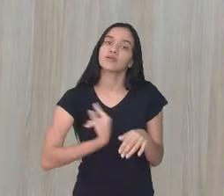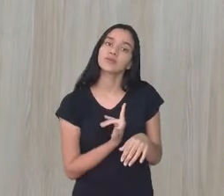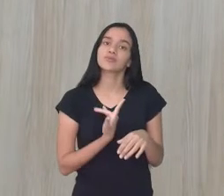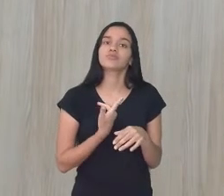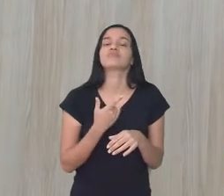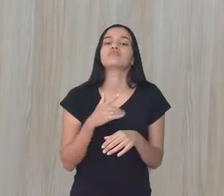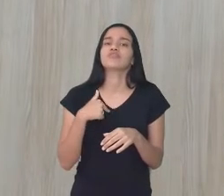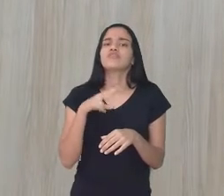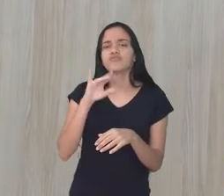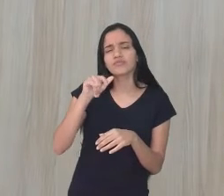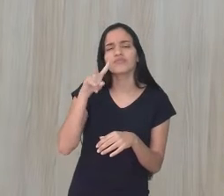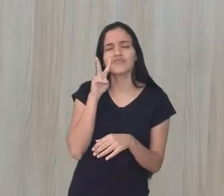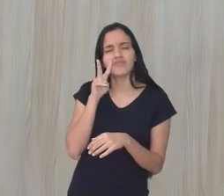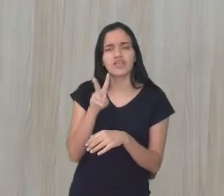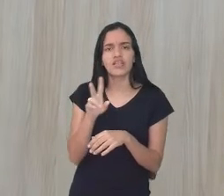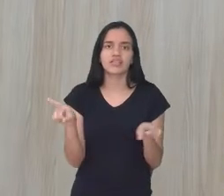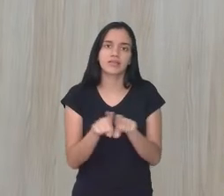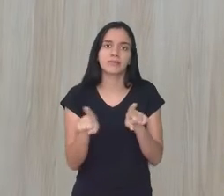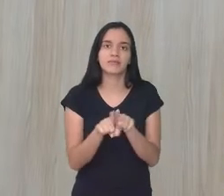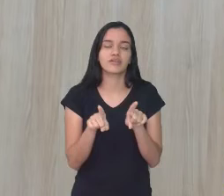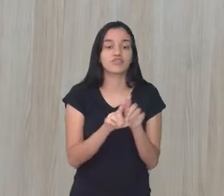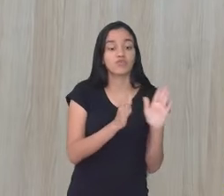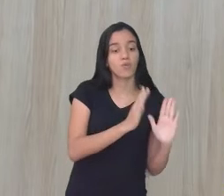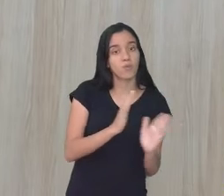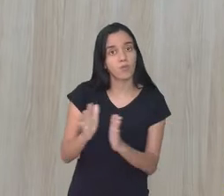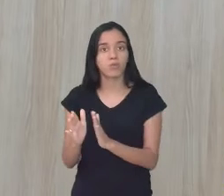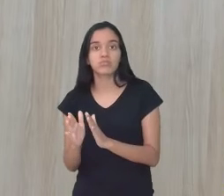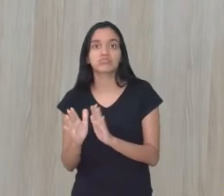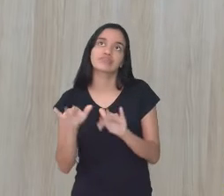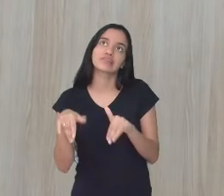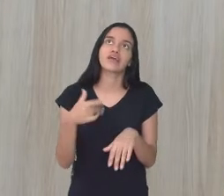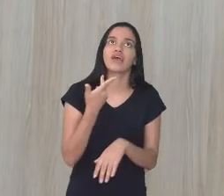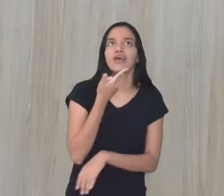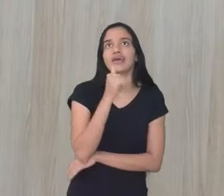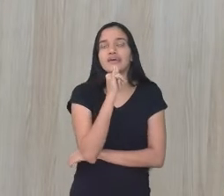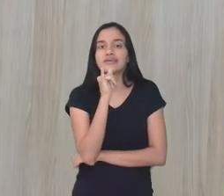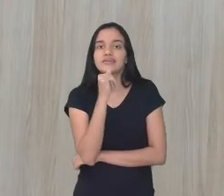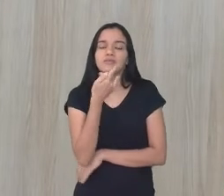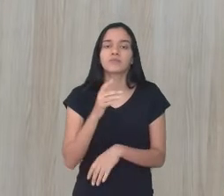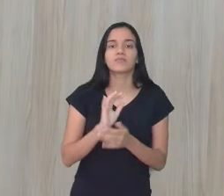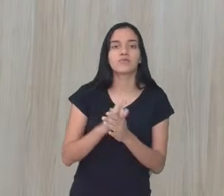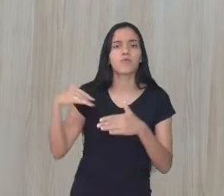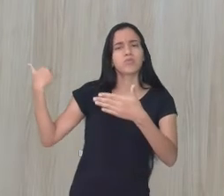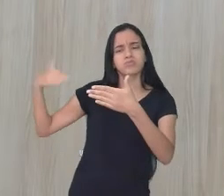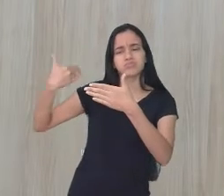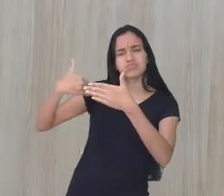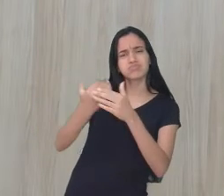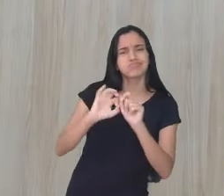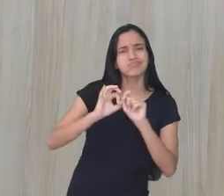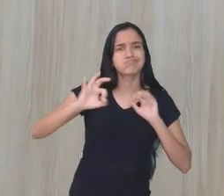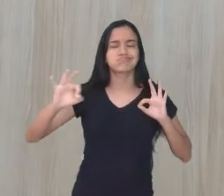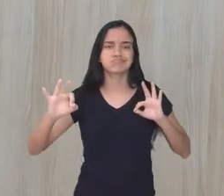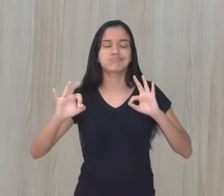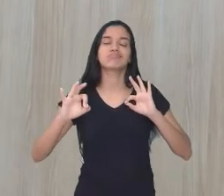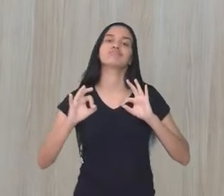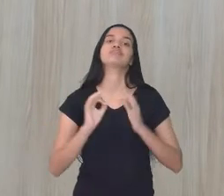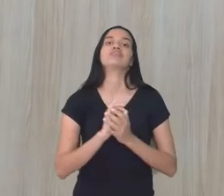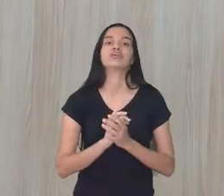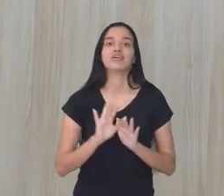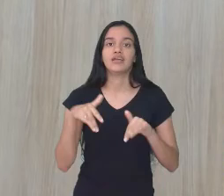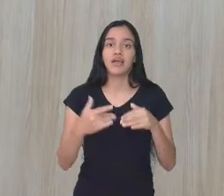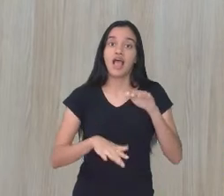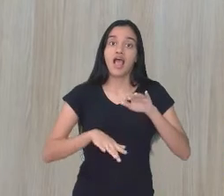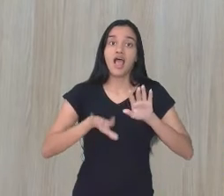gente vai ver, né, que foi um processo longo ali para se consolidar